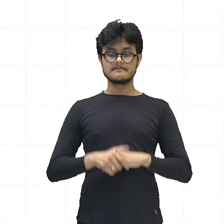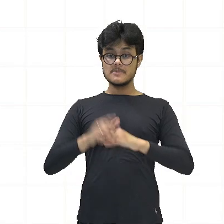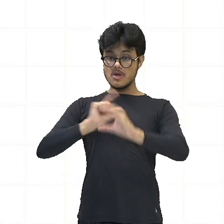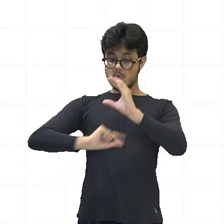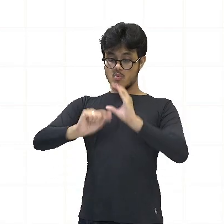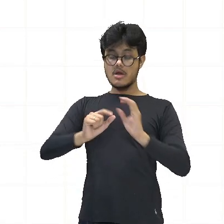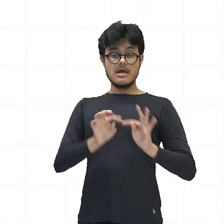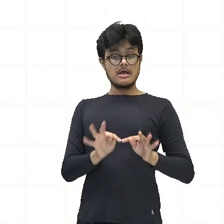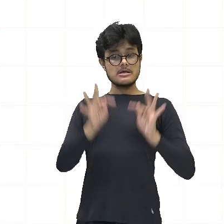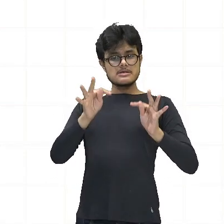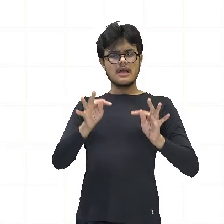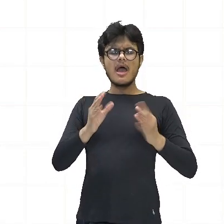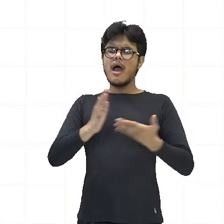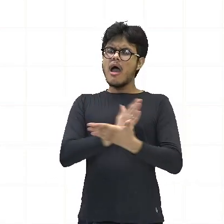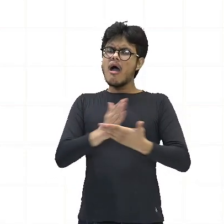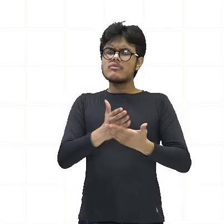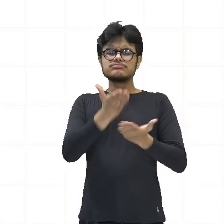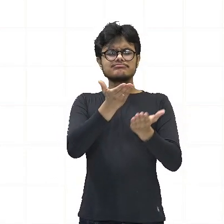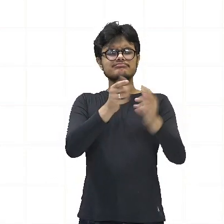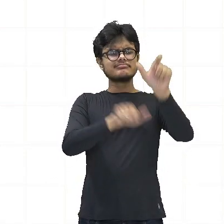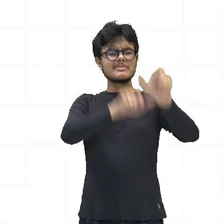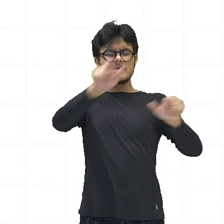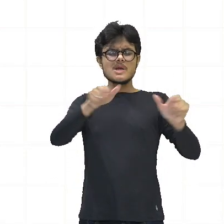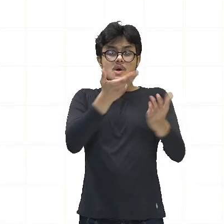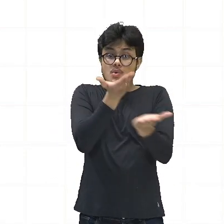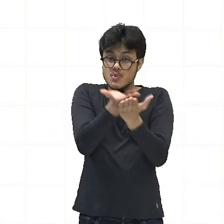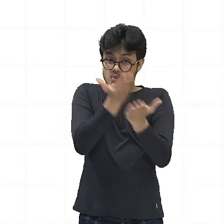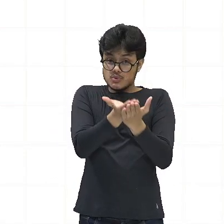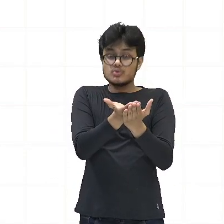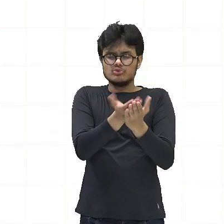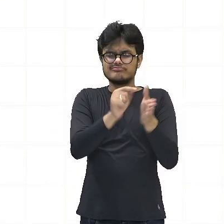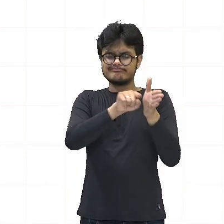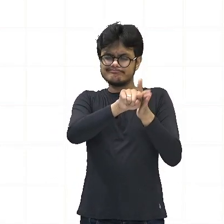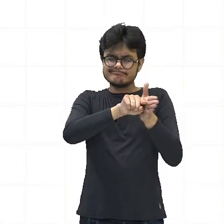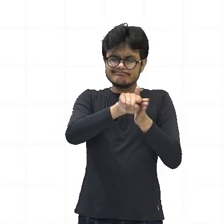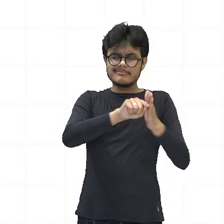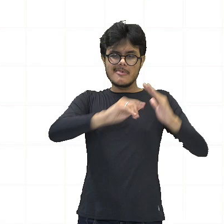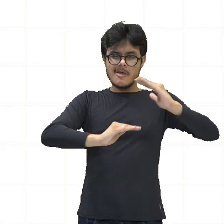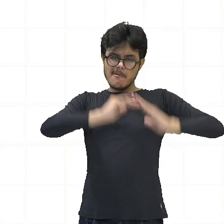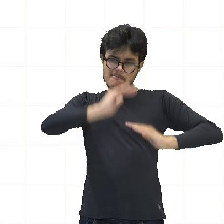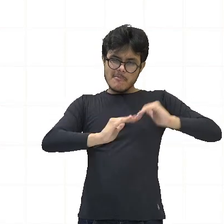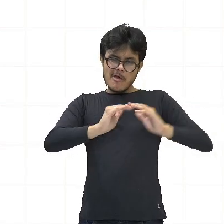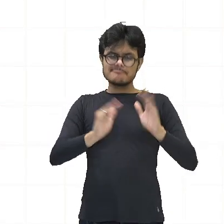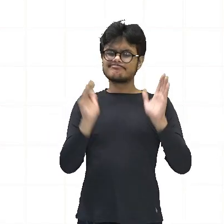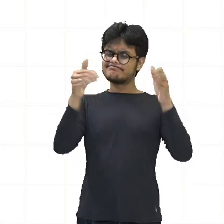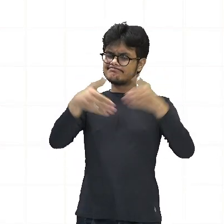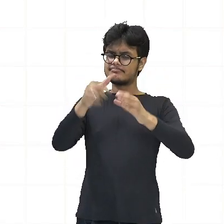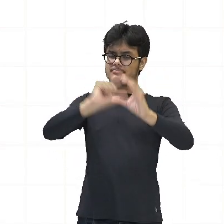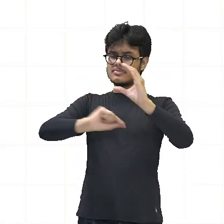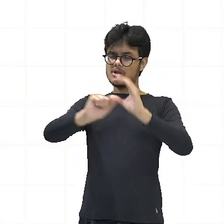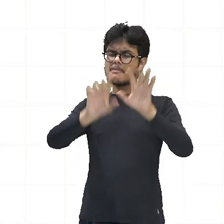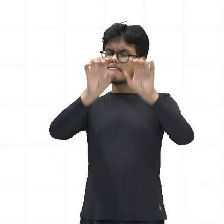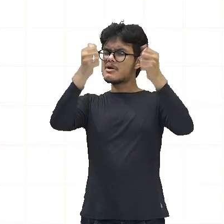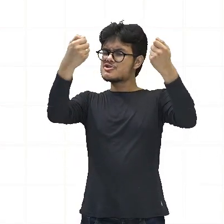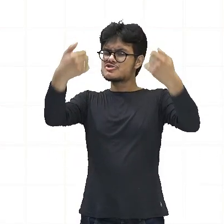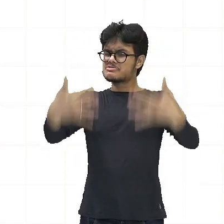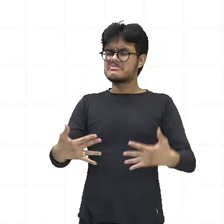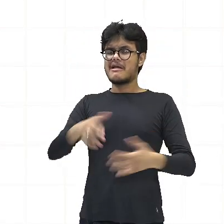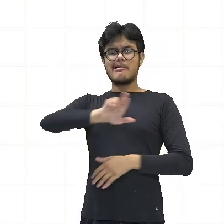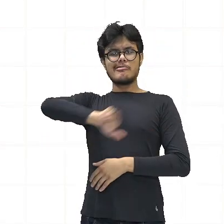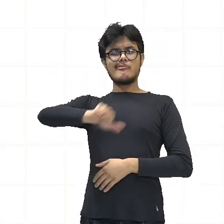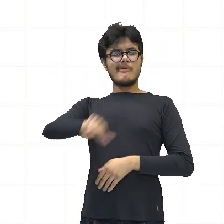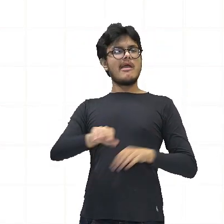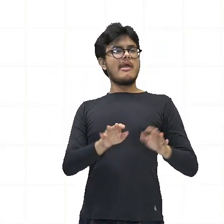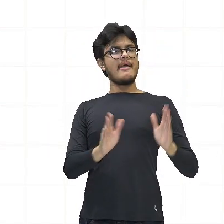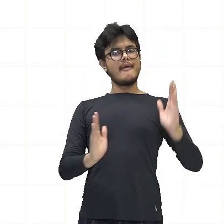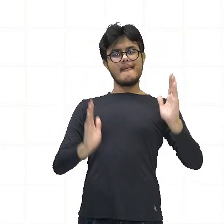alguns estudiosos, eles descrevem o capitalismo informacional não como uma fase